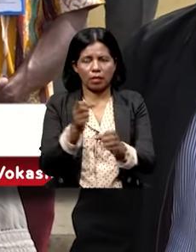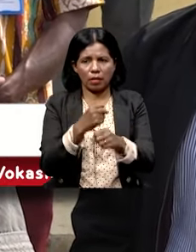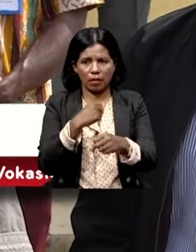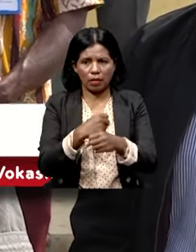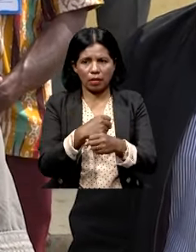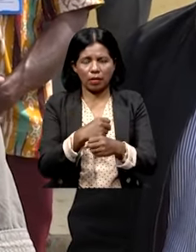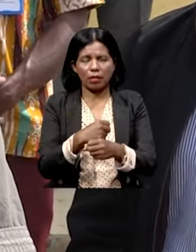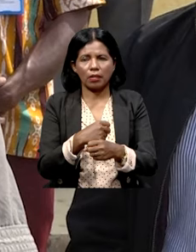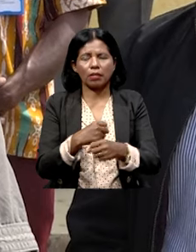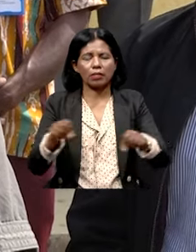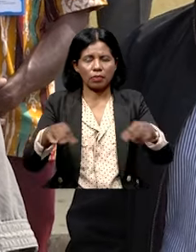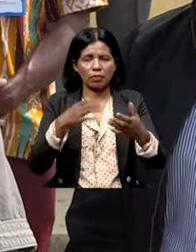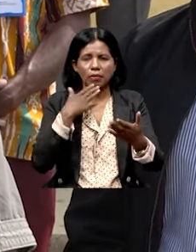seria...